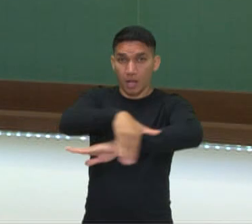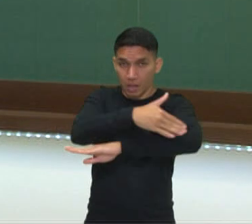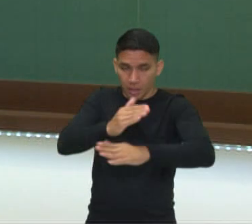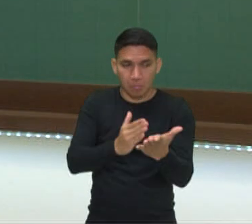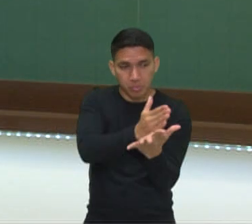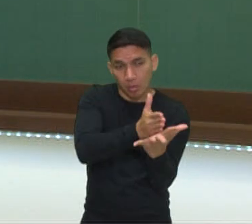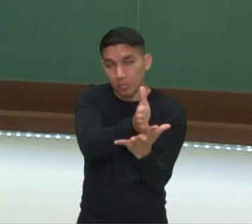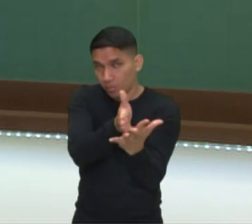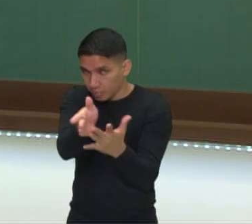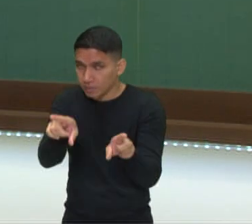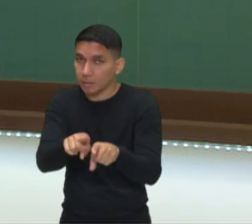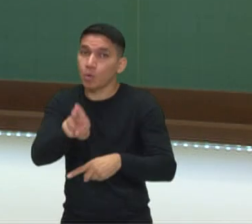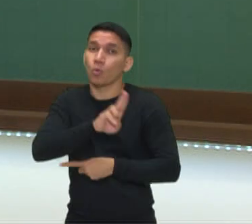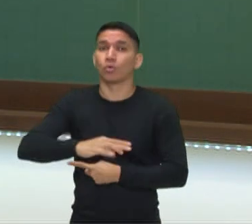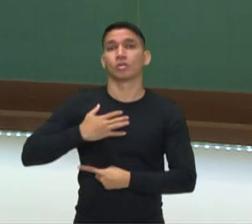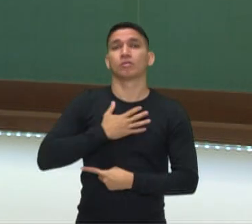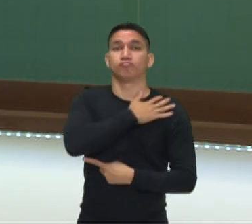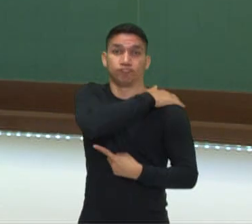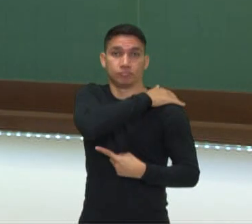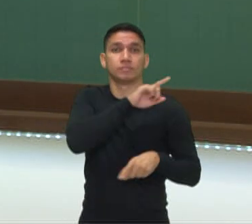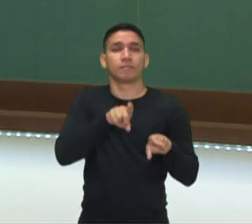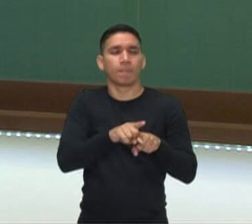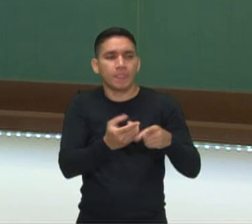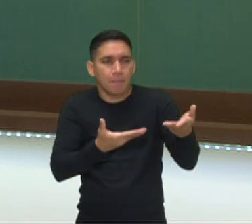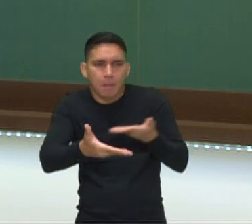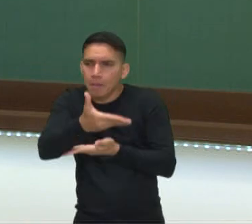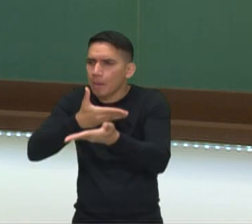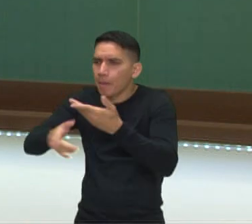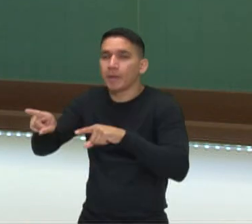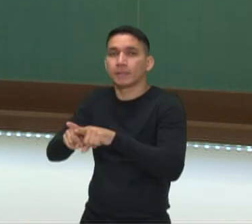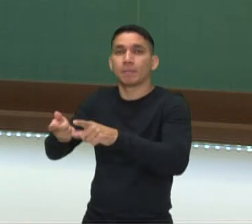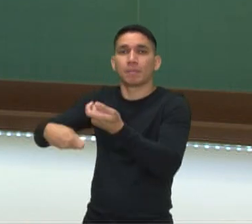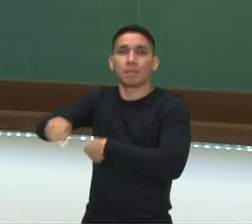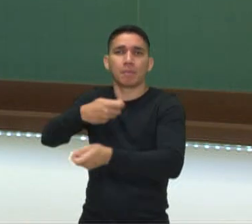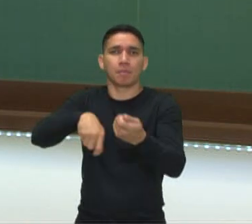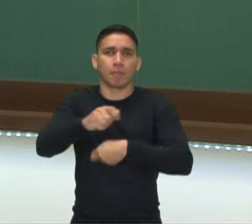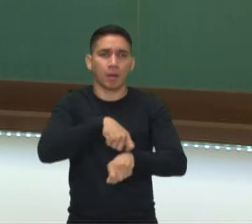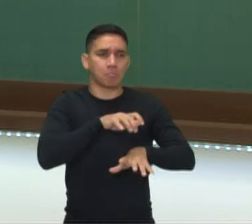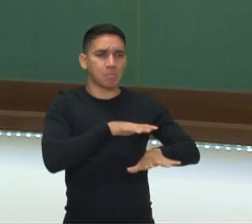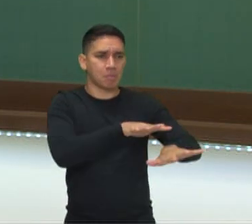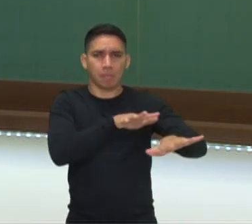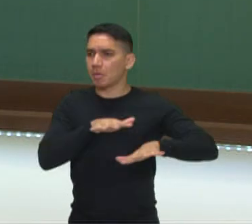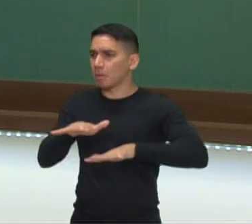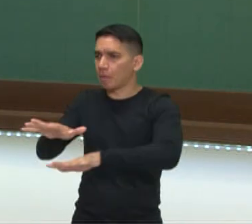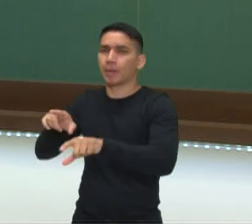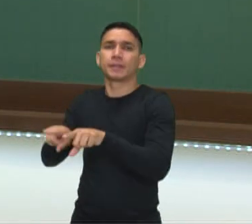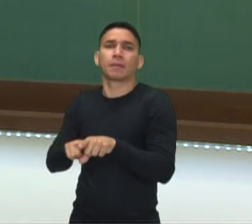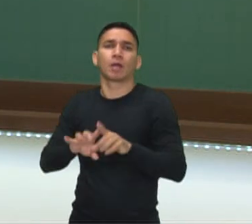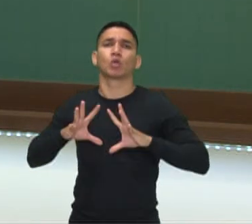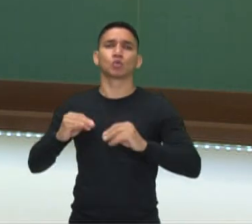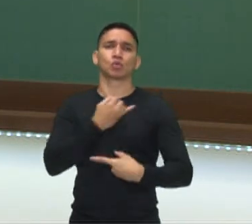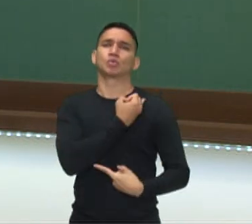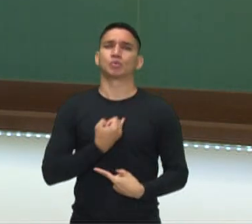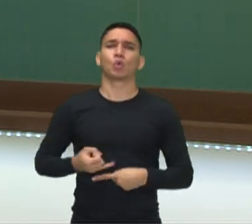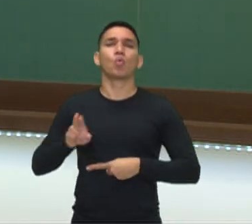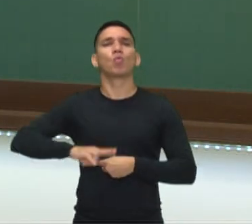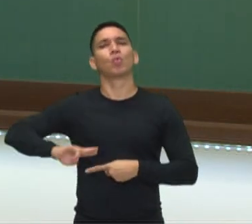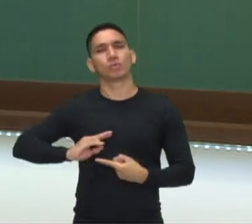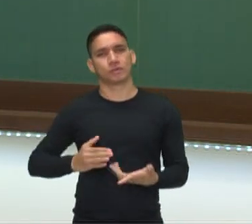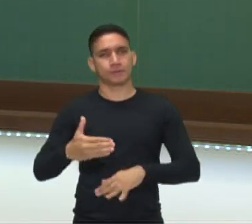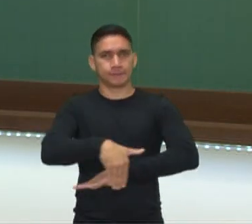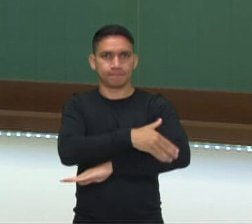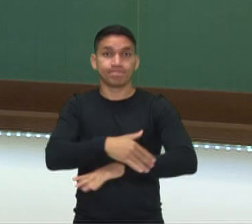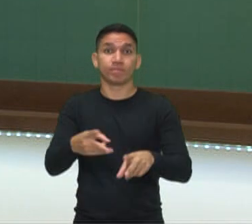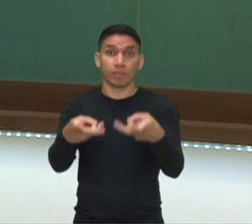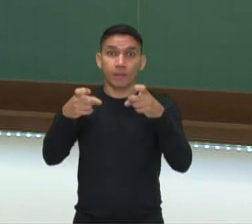do seu exército, que tinha uma logística muito grande, além do comércio que existia em todo o Império e também utilizava essas estradas. E nós